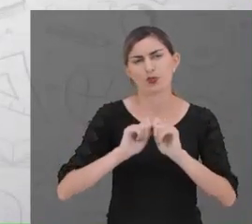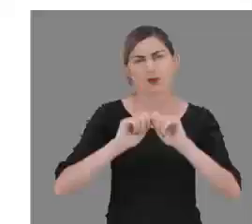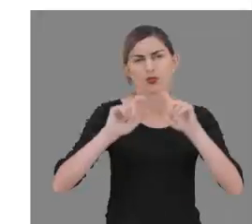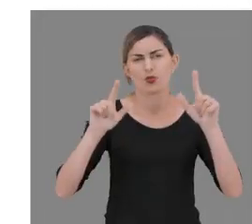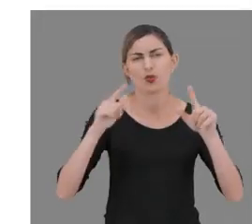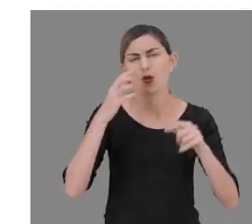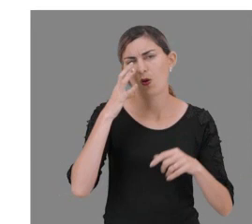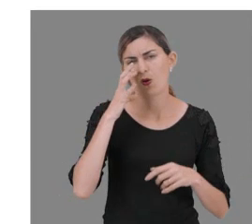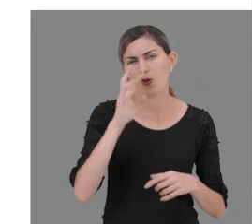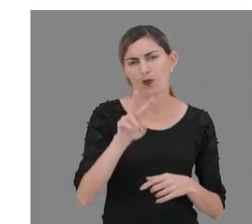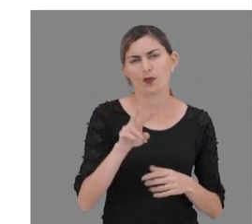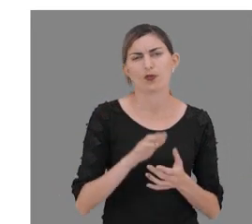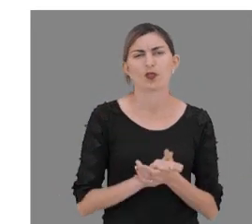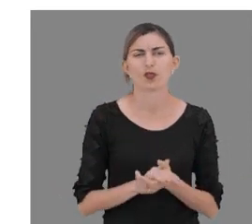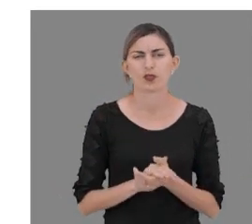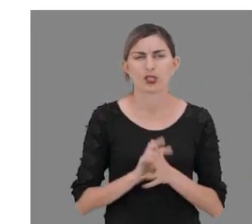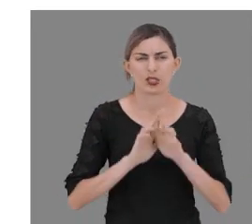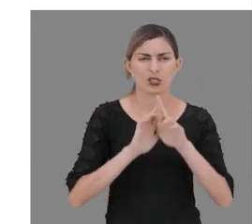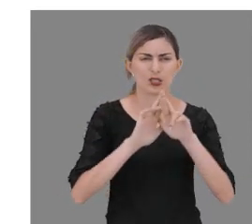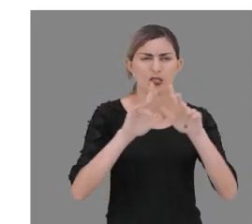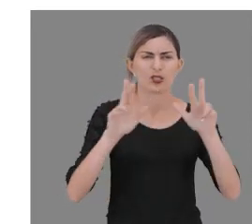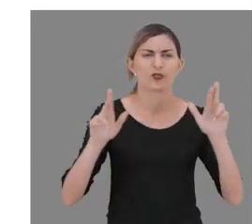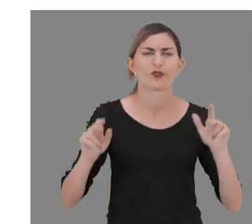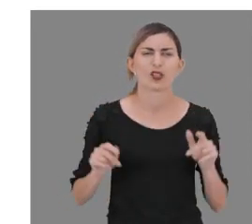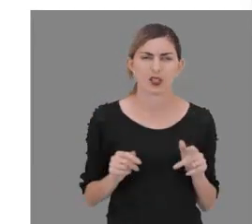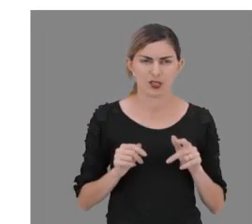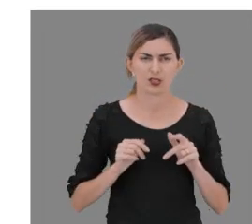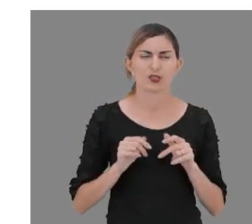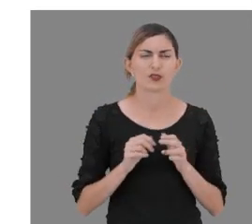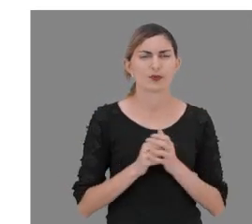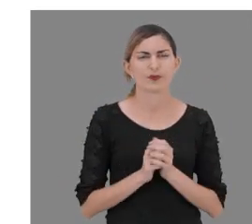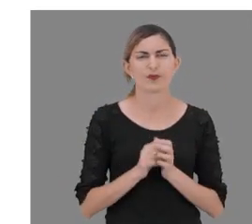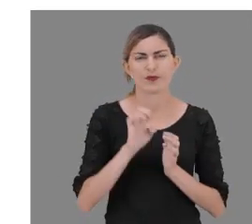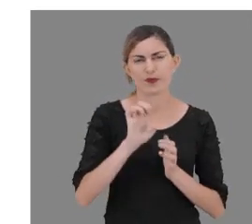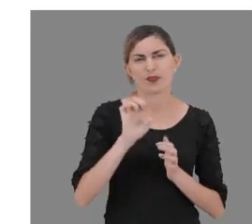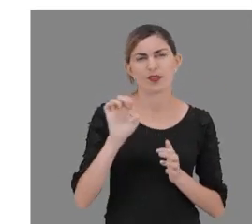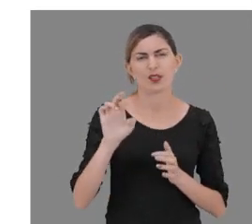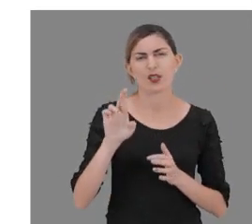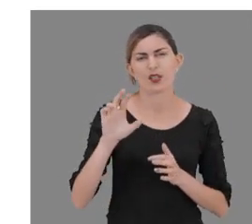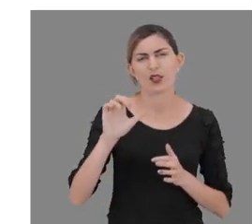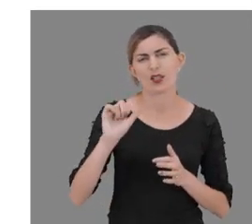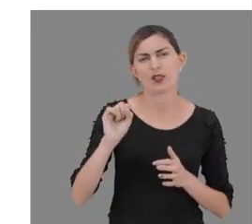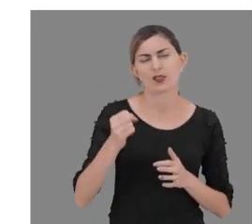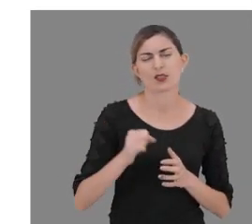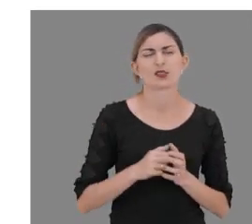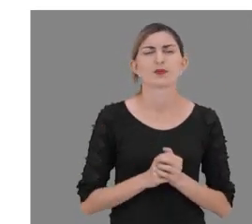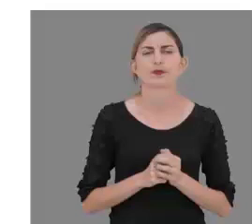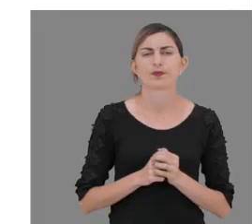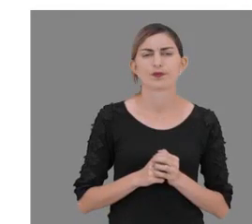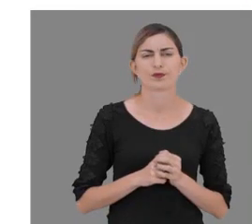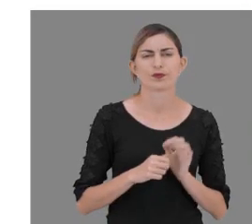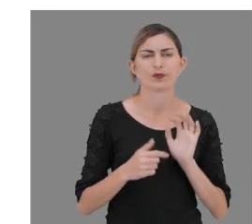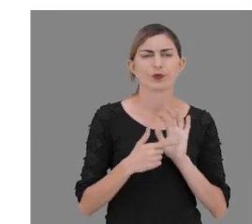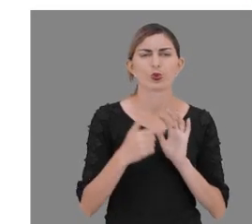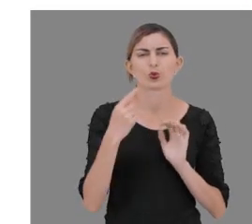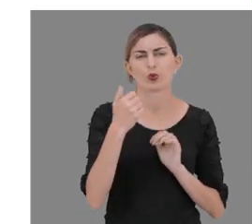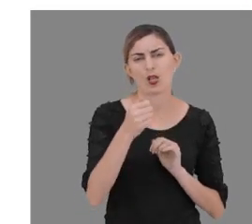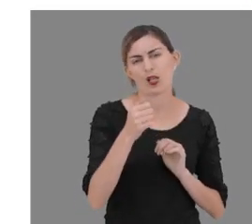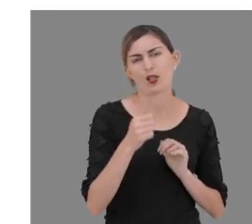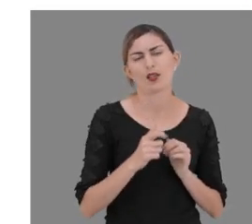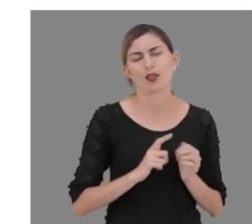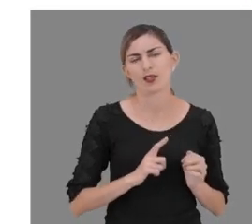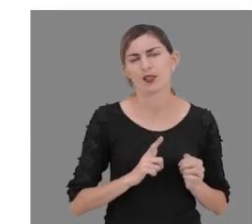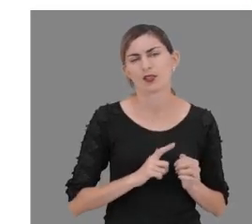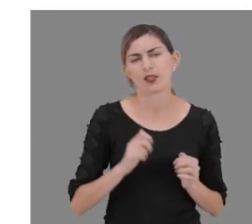próximo slide, você observa os diferentes campos da ferramenta ER Case. No ponto A, nós